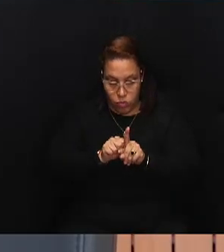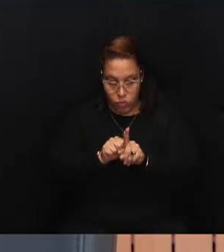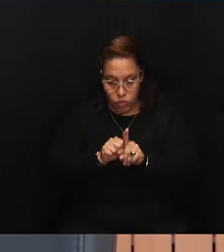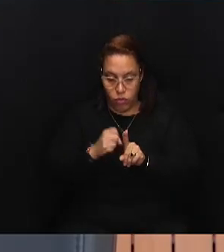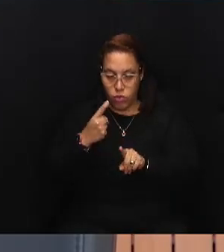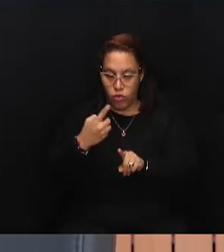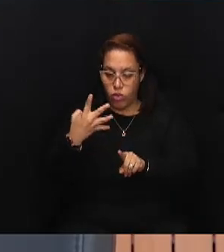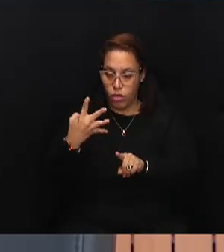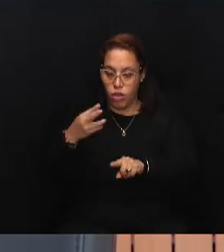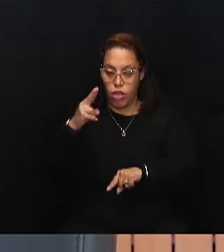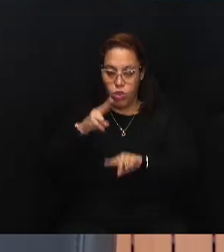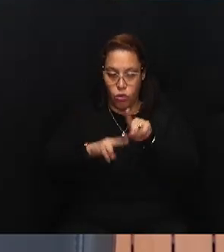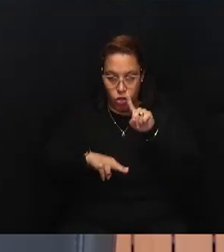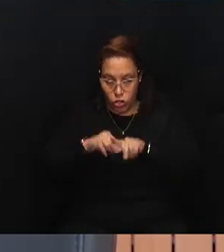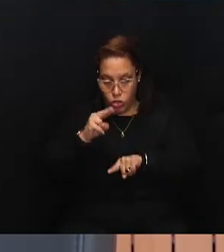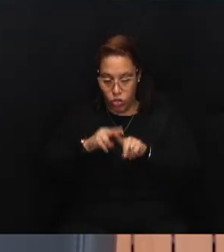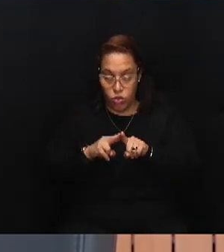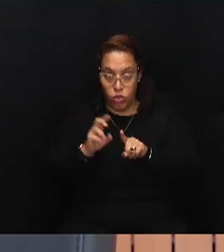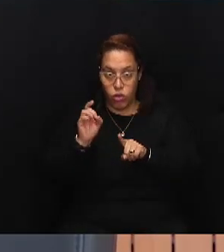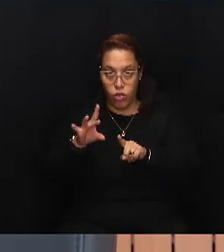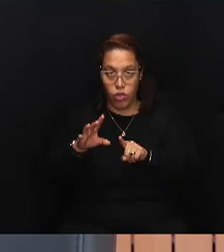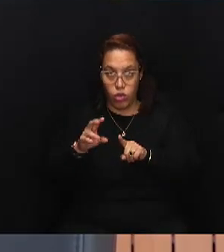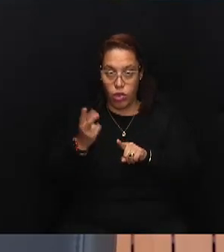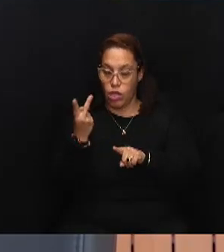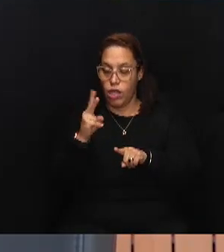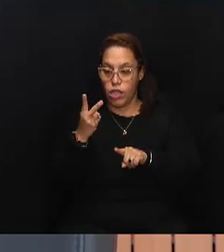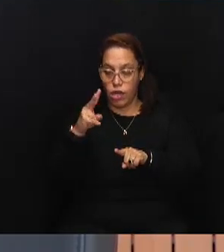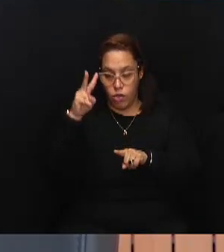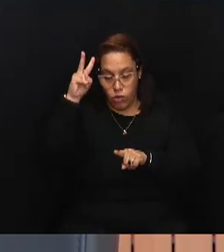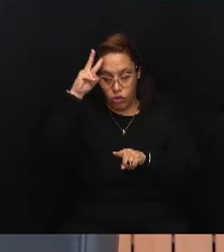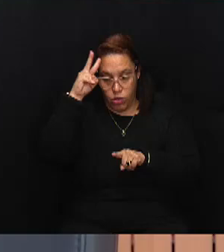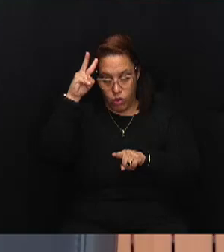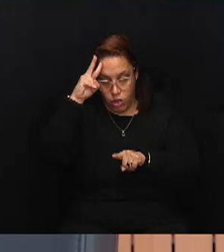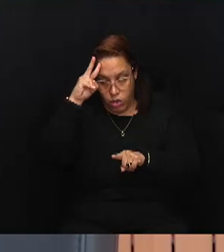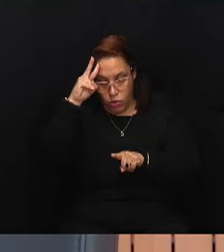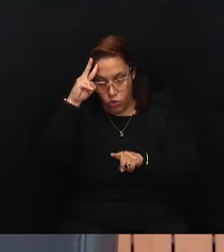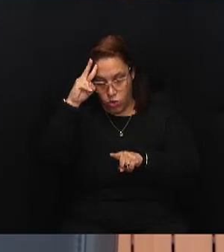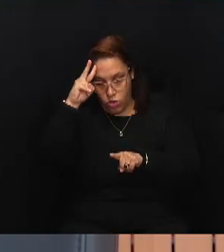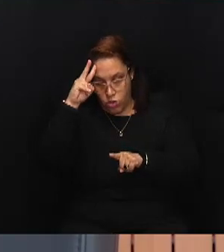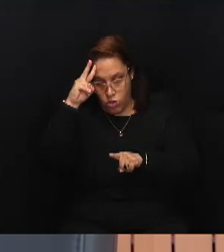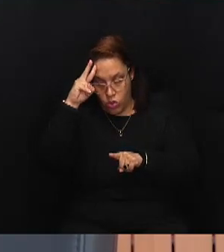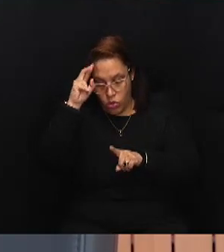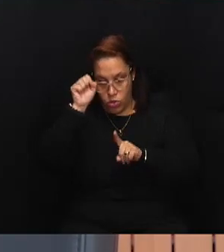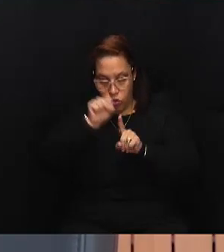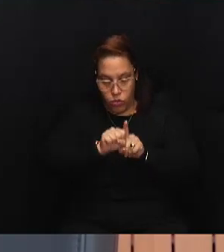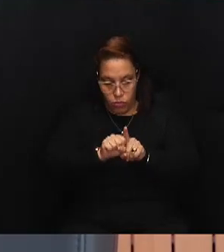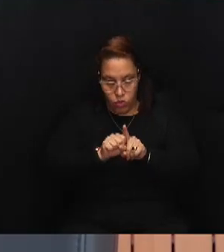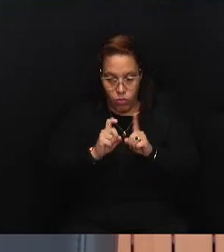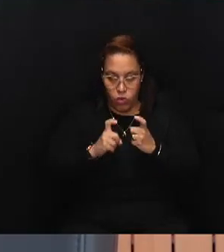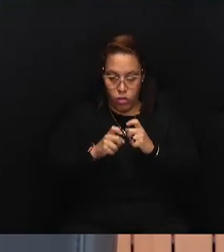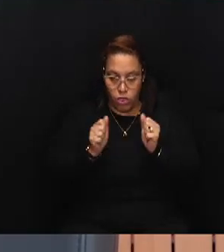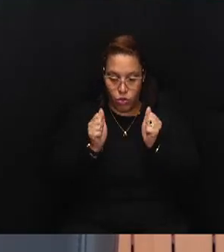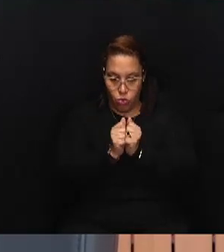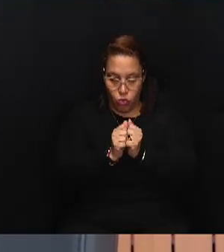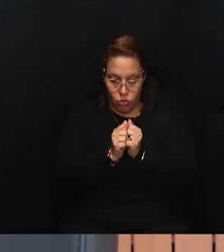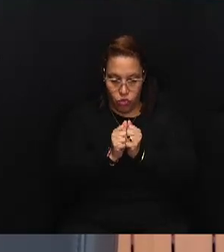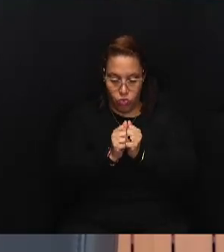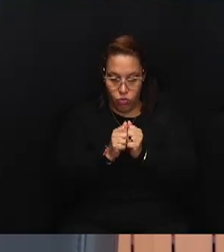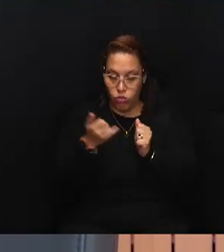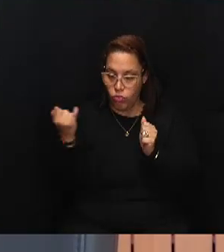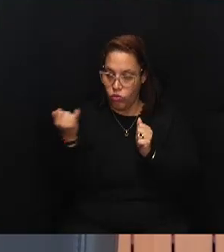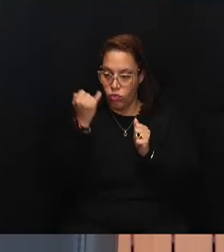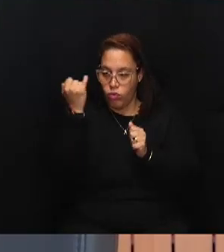14 de julho. Então, é só olhar a segunda-feira do mês no calendário, ali a gente sempre está reunido, e é